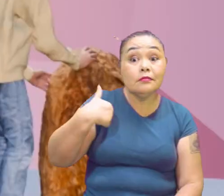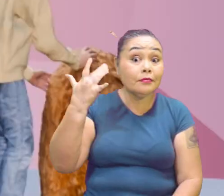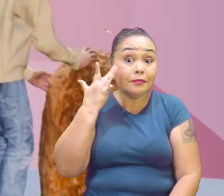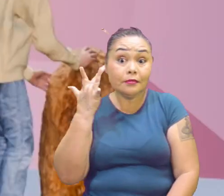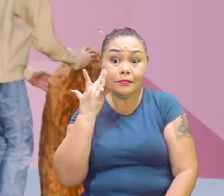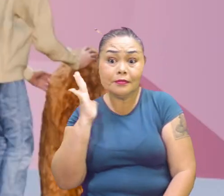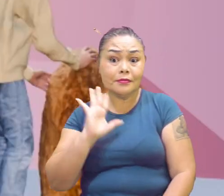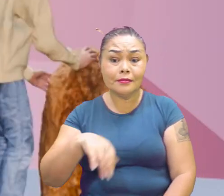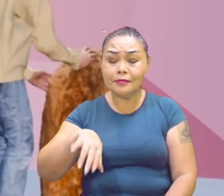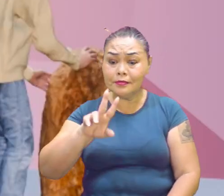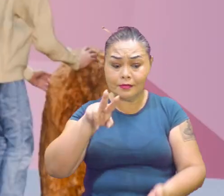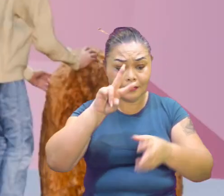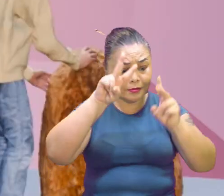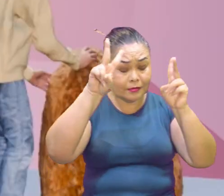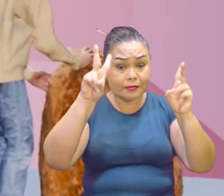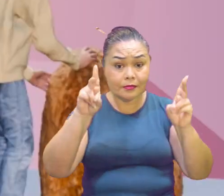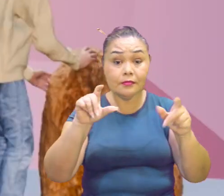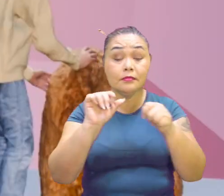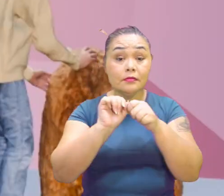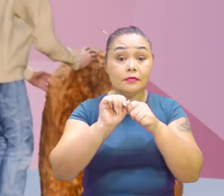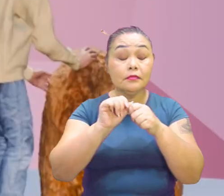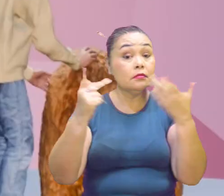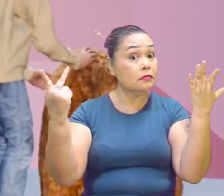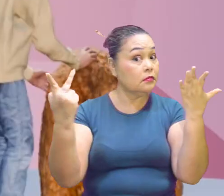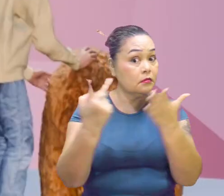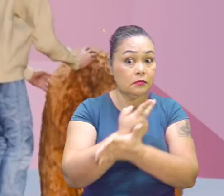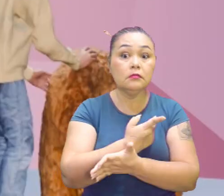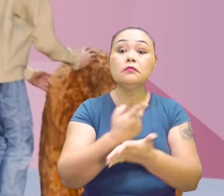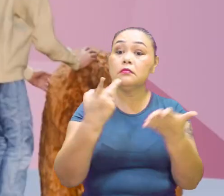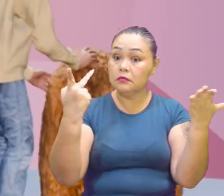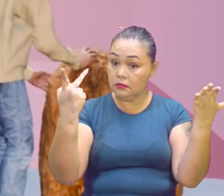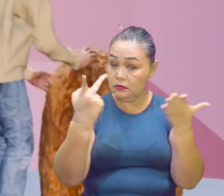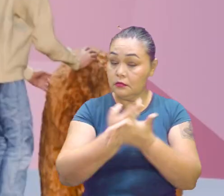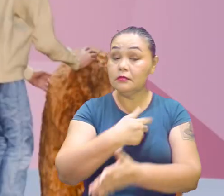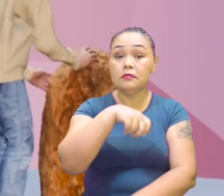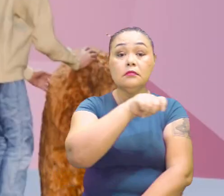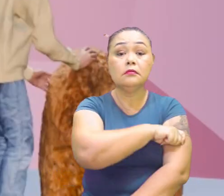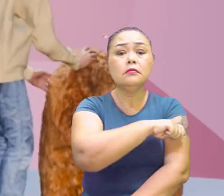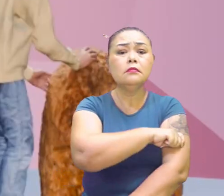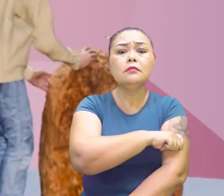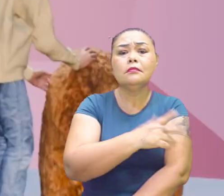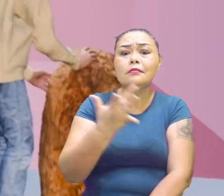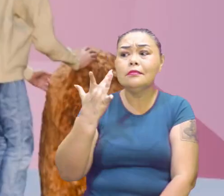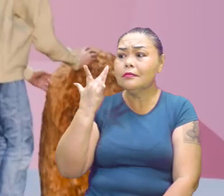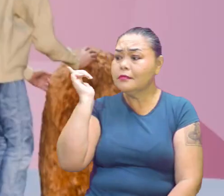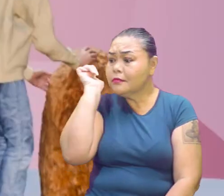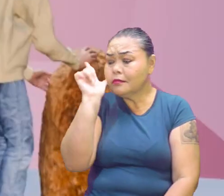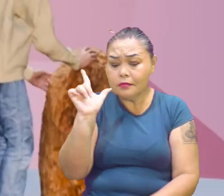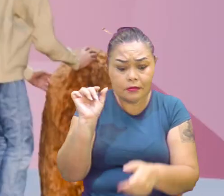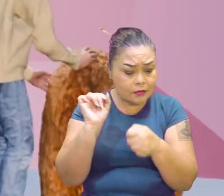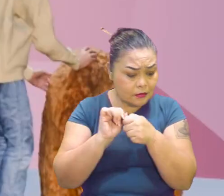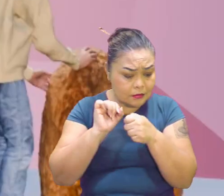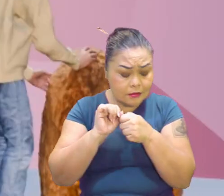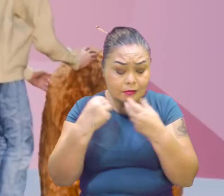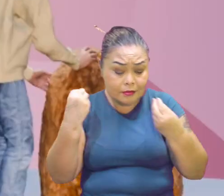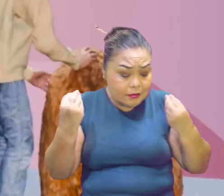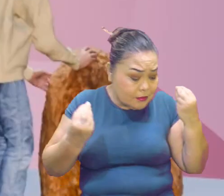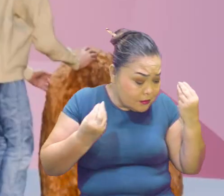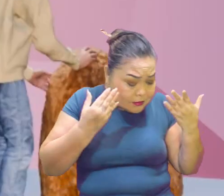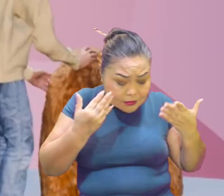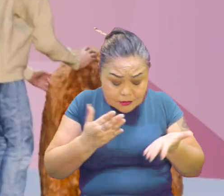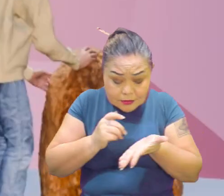não souber nada sobre o tema? Isso acontece muito, os alunos falam, professora, eu não consigo fazer. Como é que